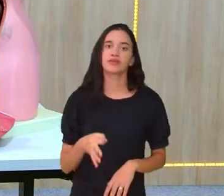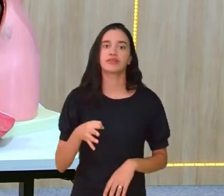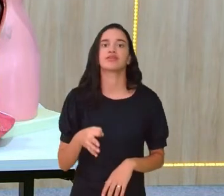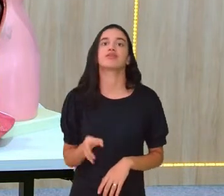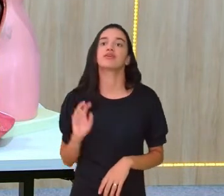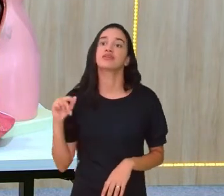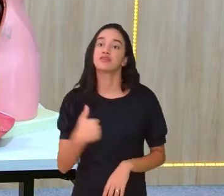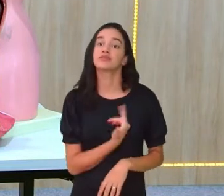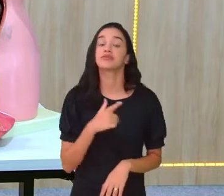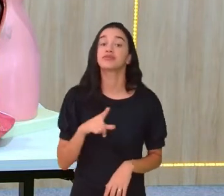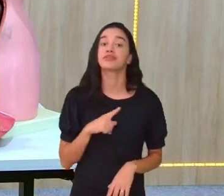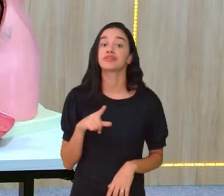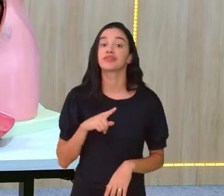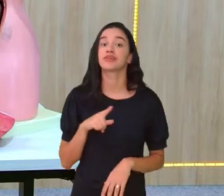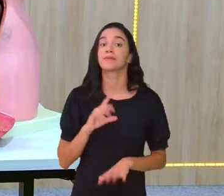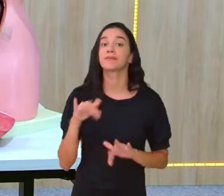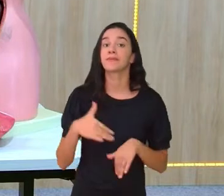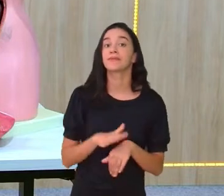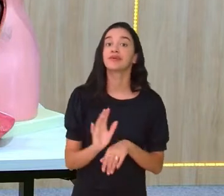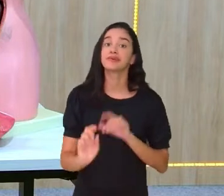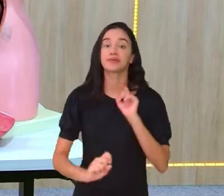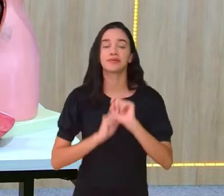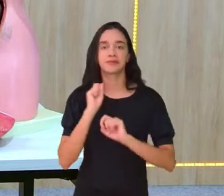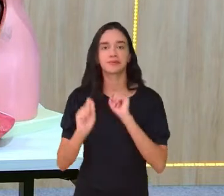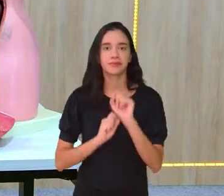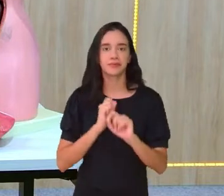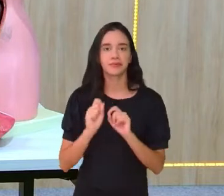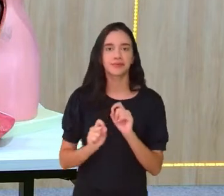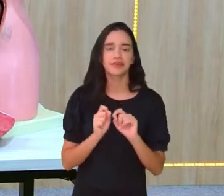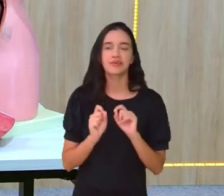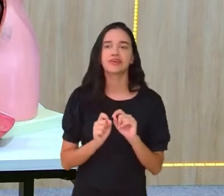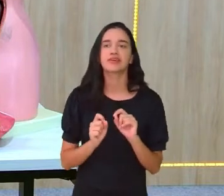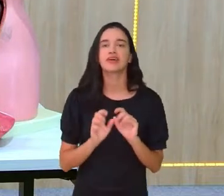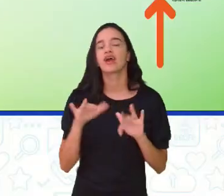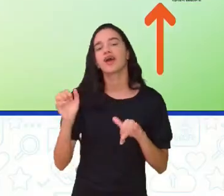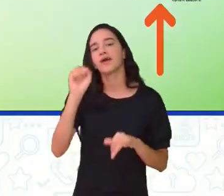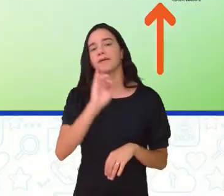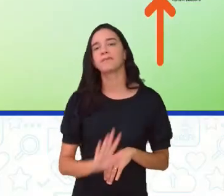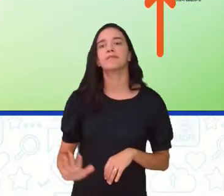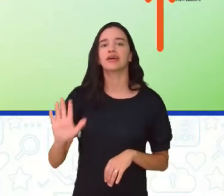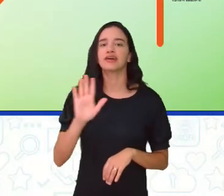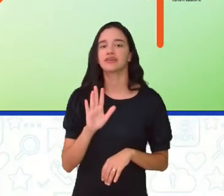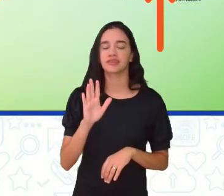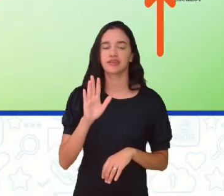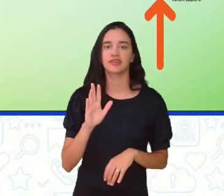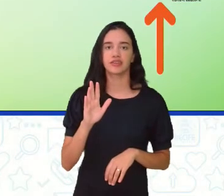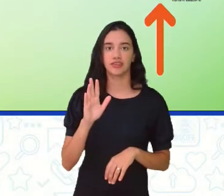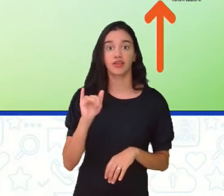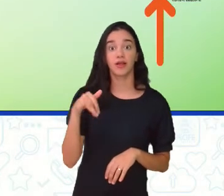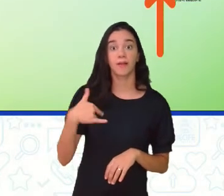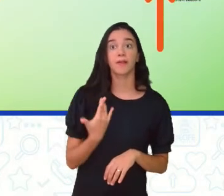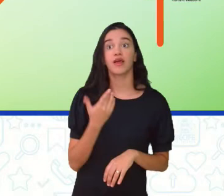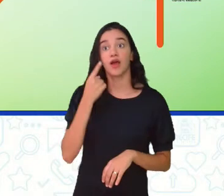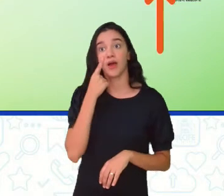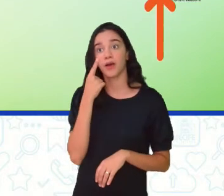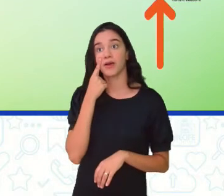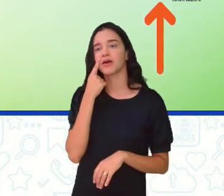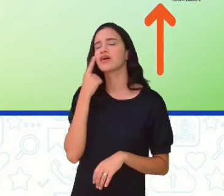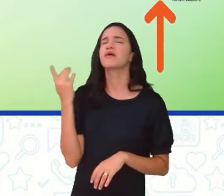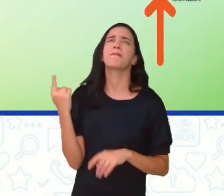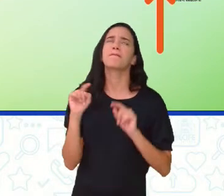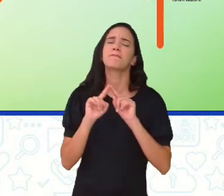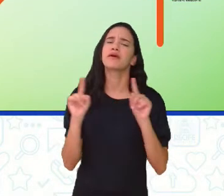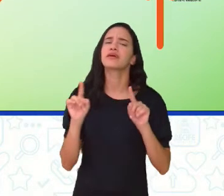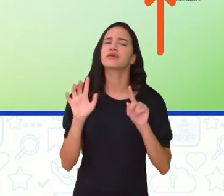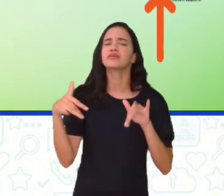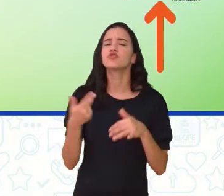O que é que nós temos mais? Aí, como eu falei para vocês, uma imagem onde a gente vai ver a questão aí do diafragma. Mas,